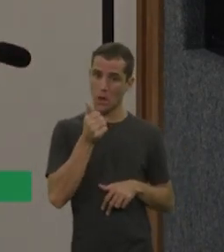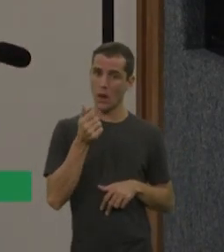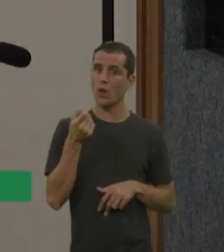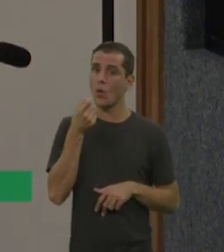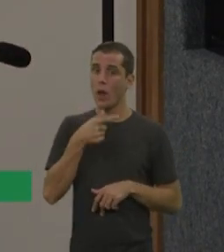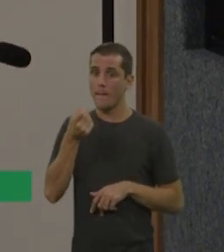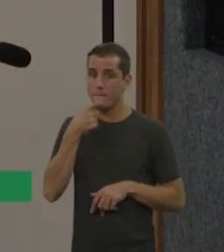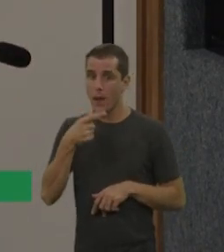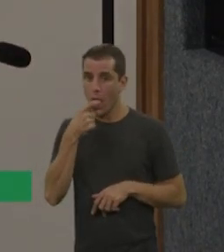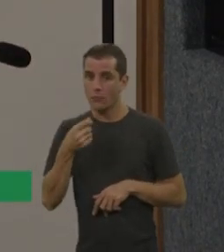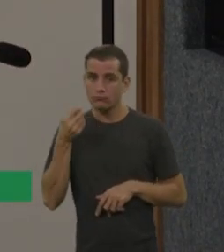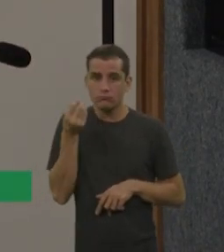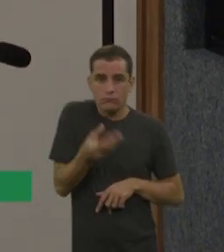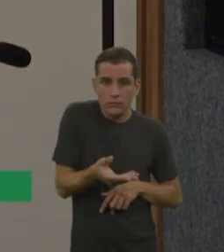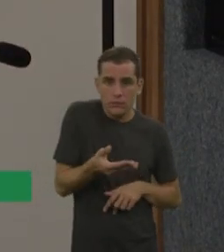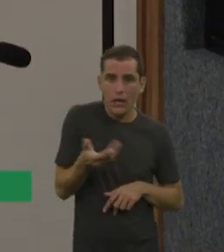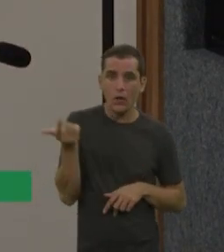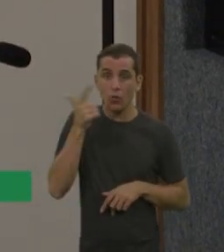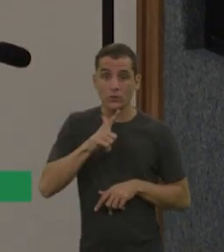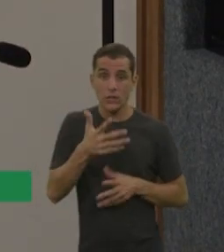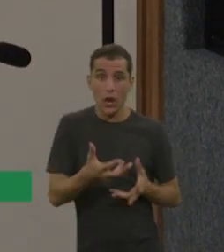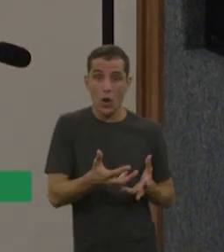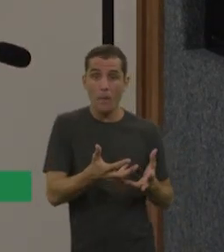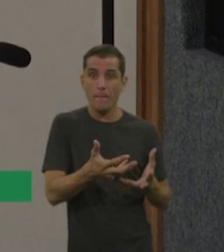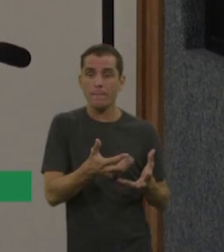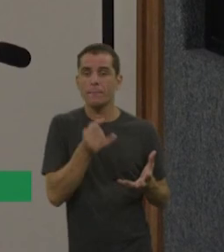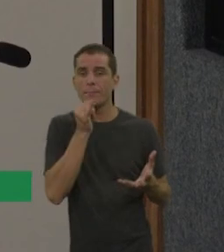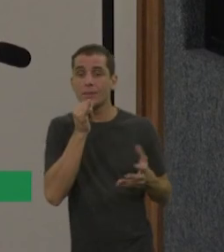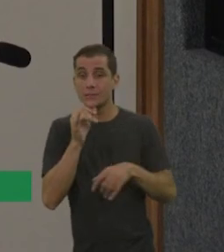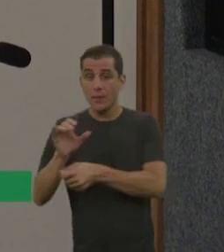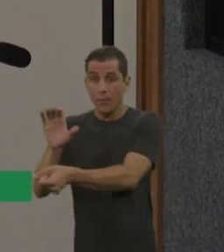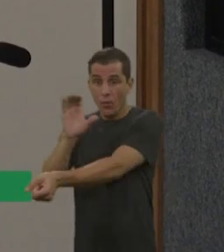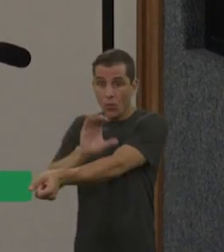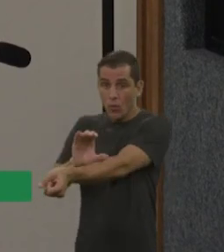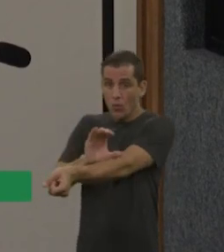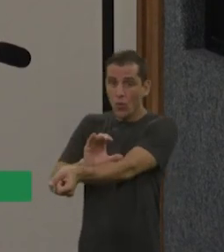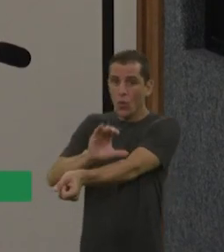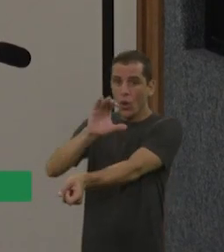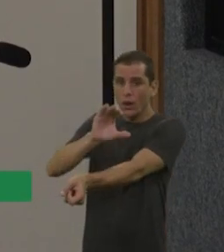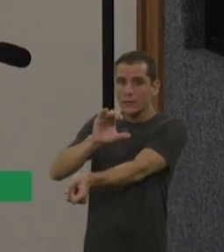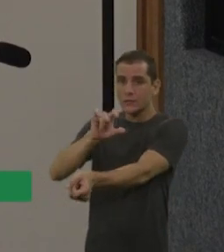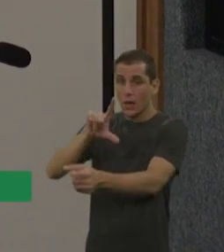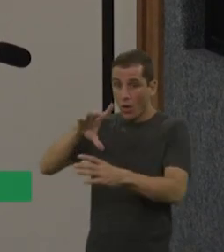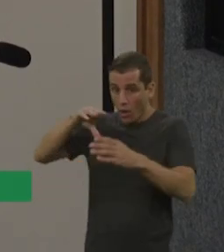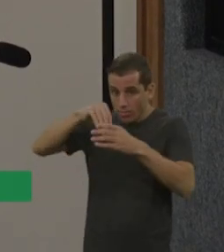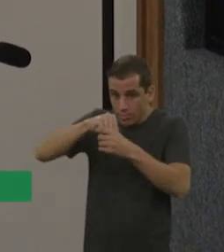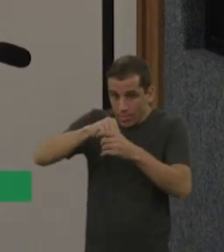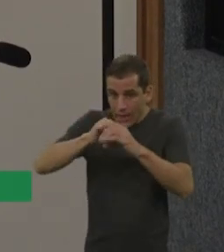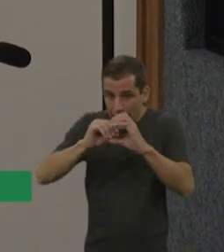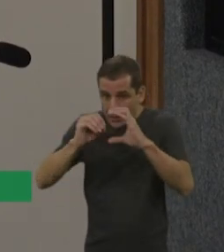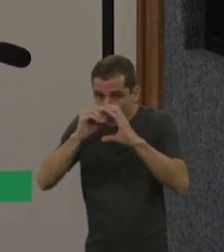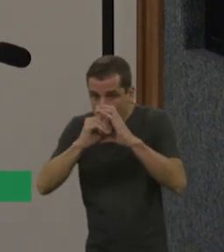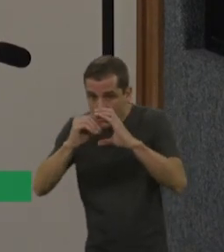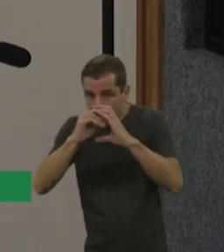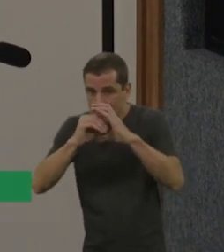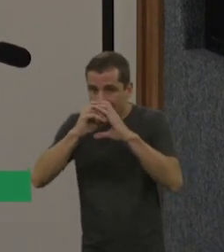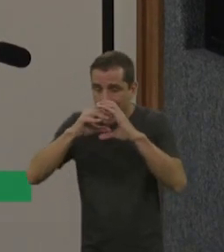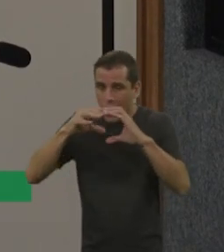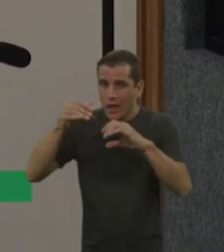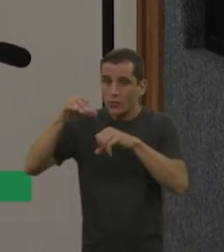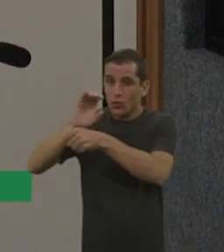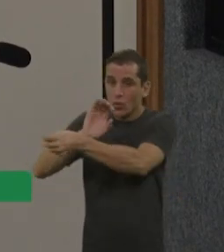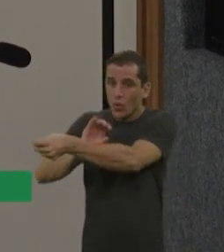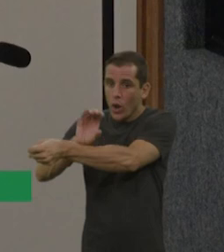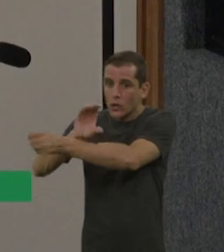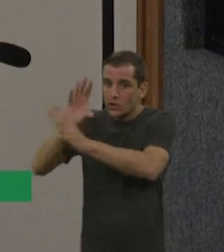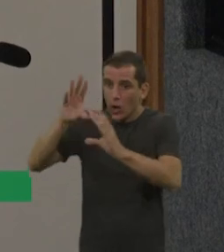consegue puxar aquele colesterol que está dentro das células nos órgãos acometidos. Então, ela joga isso